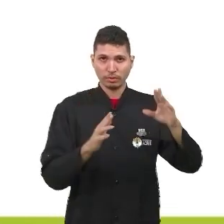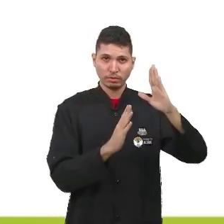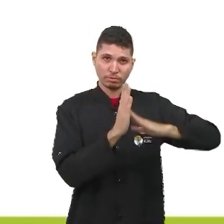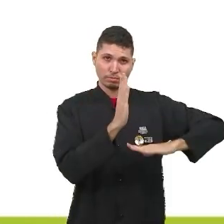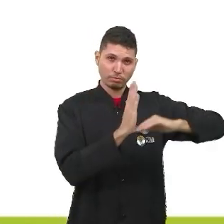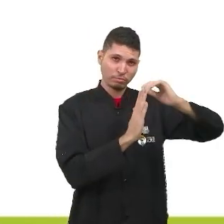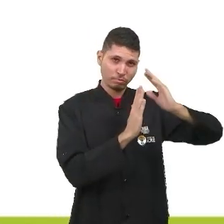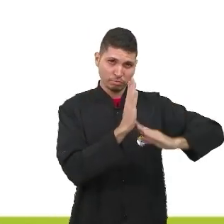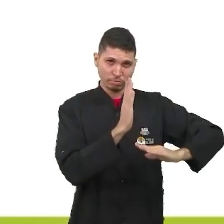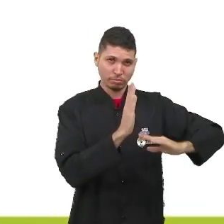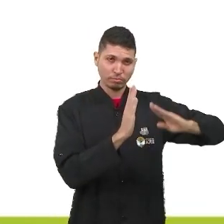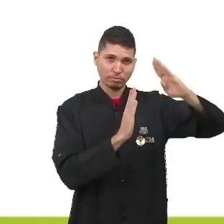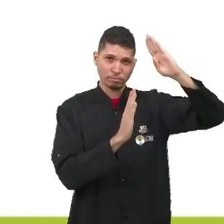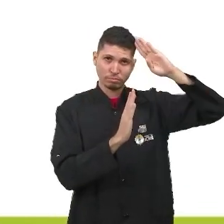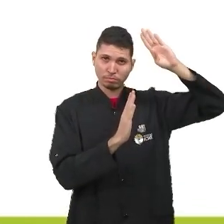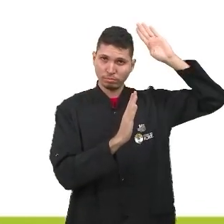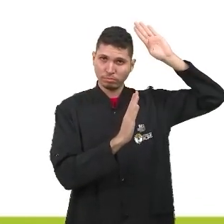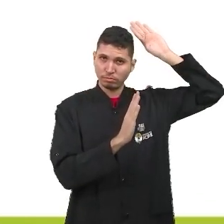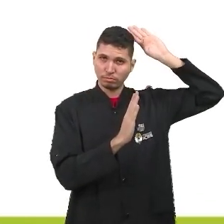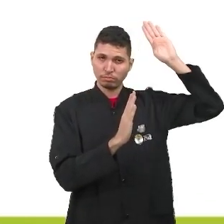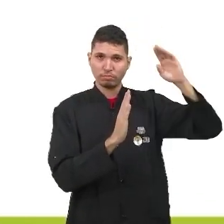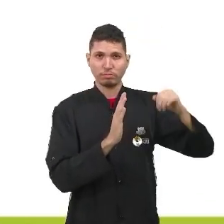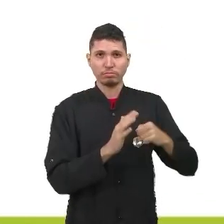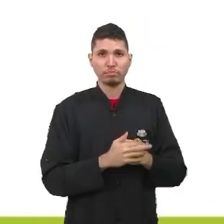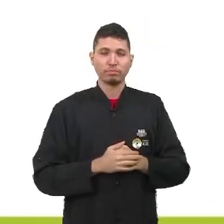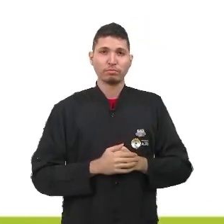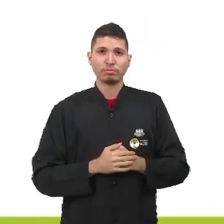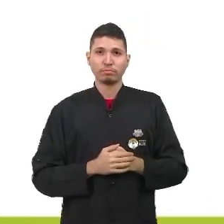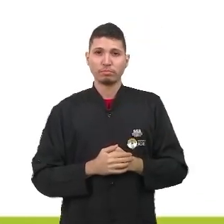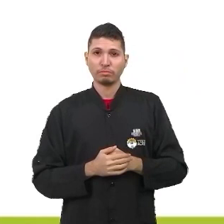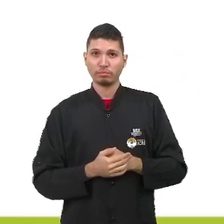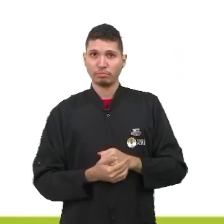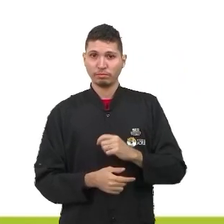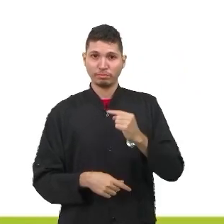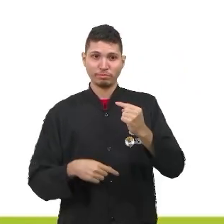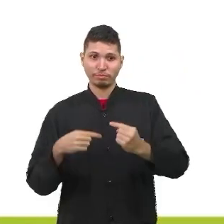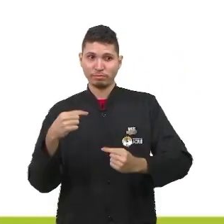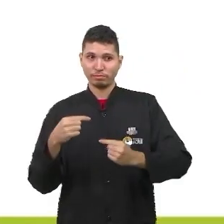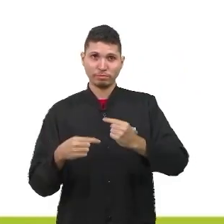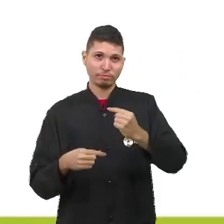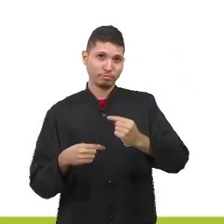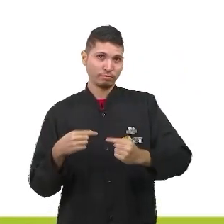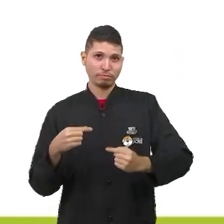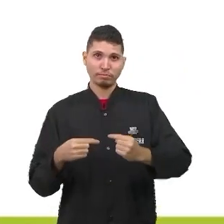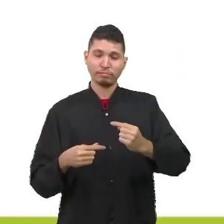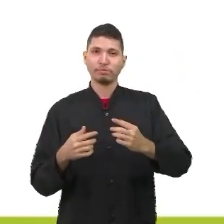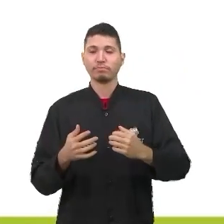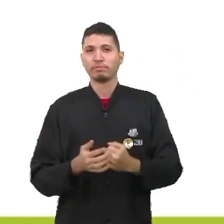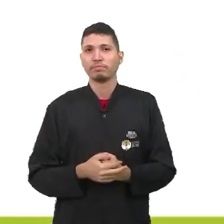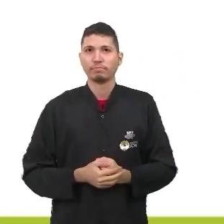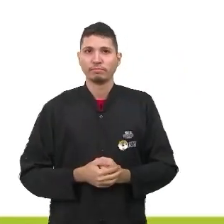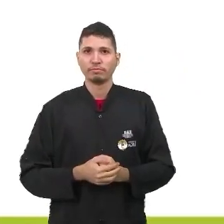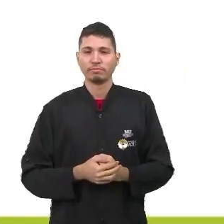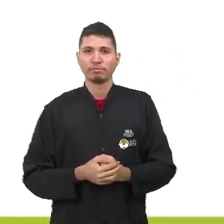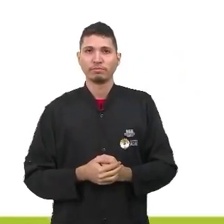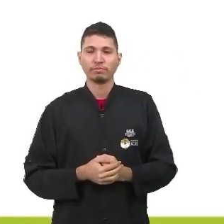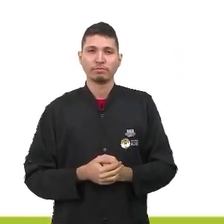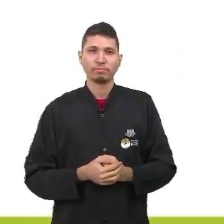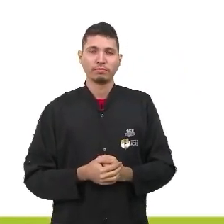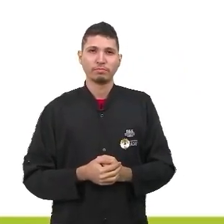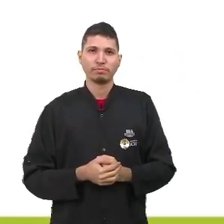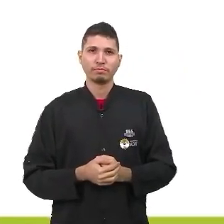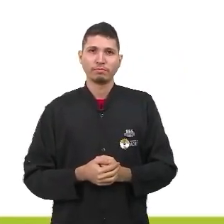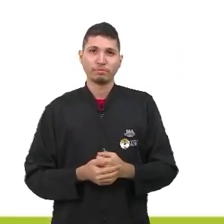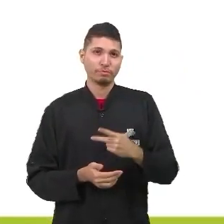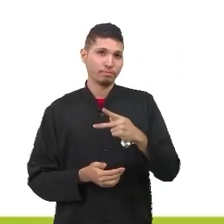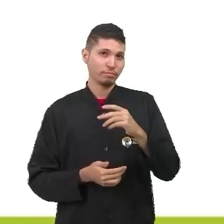reinavam aqui no país, causando grande repercussão da imprensa, né? Então, a pessoa ali, os pintores da